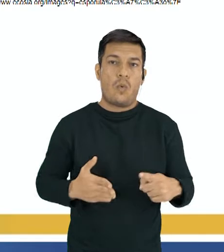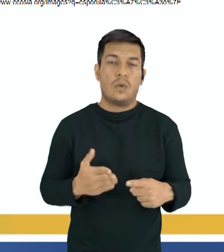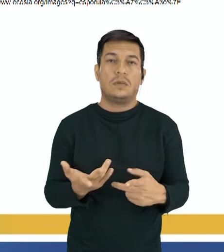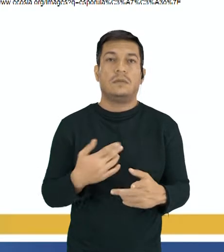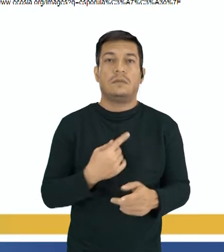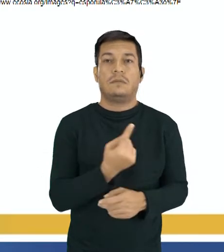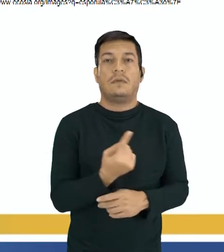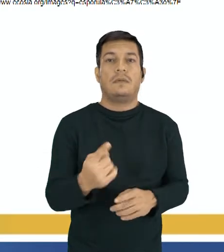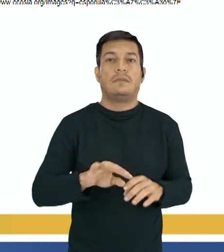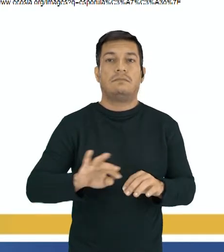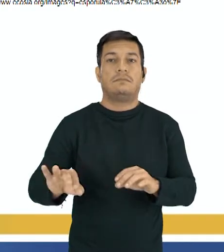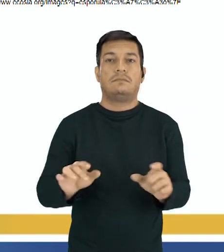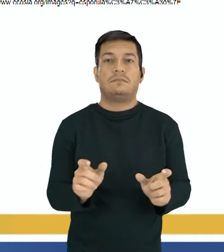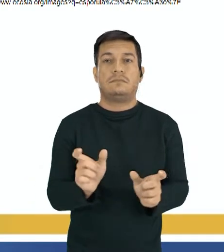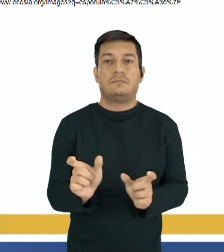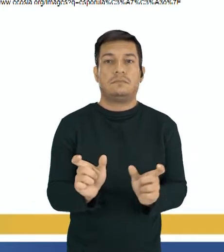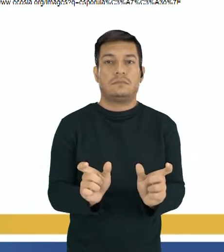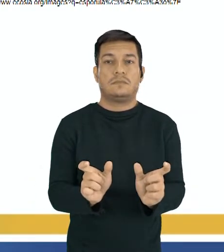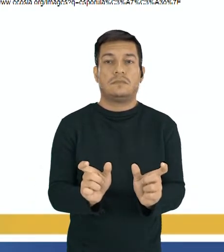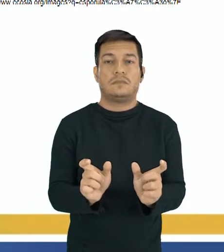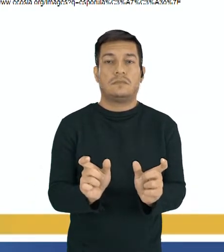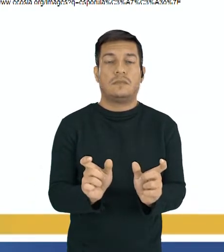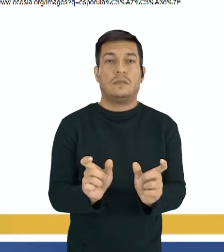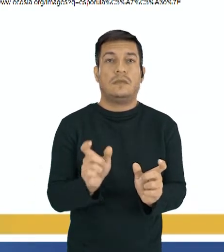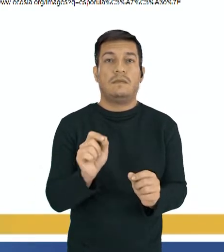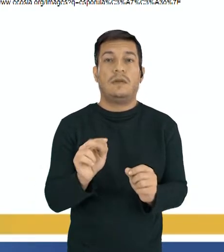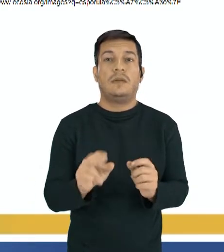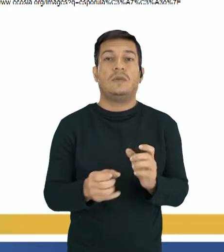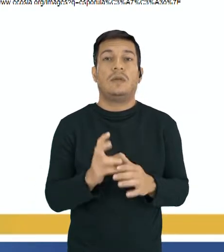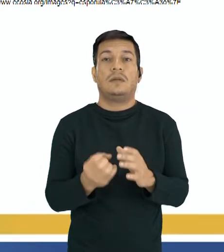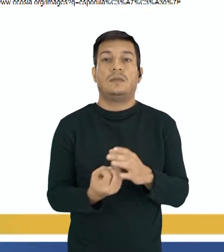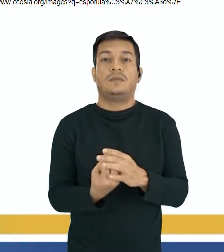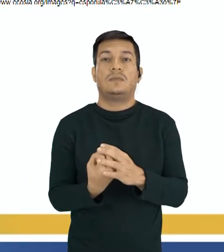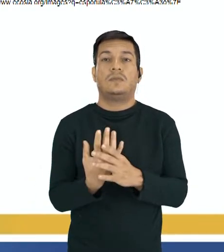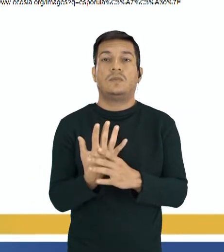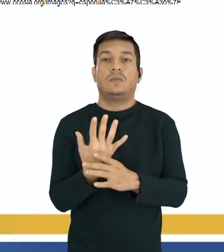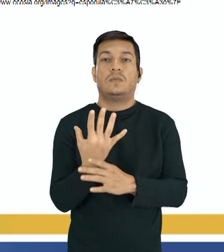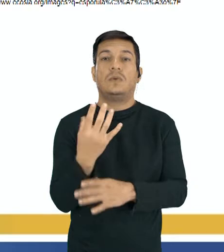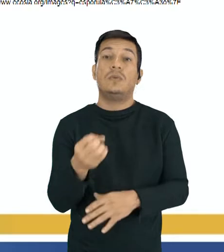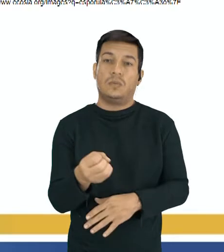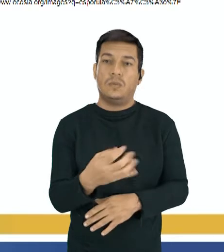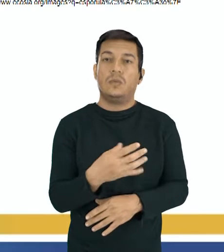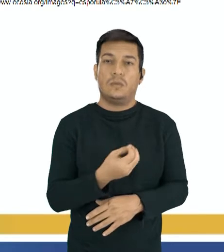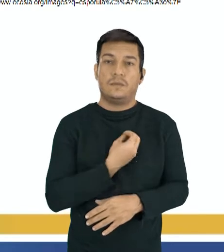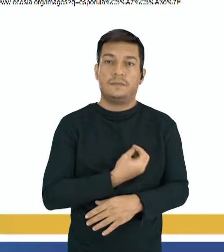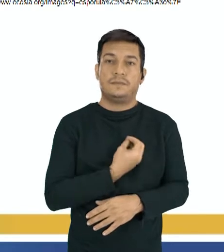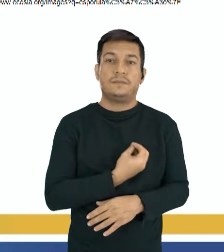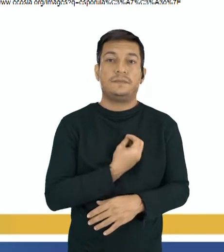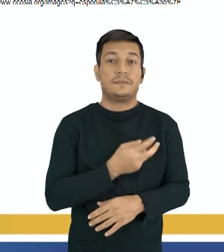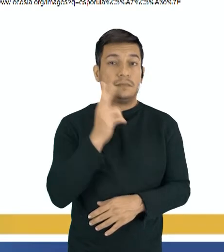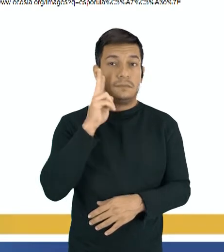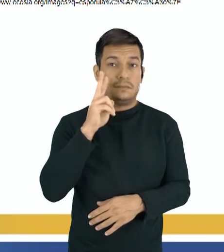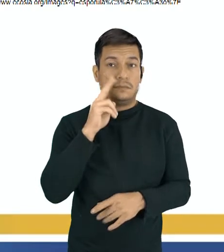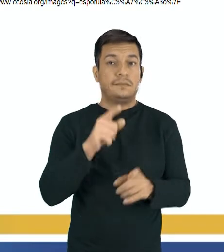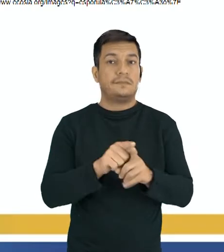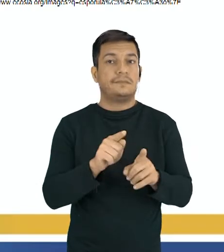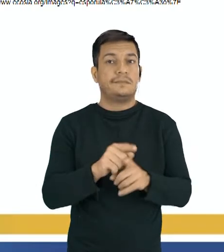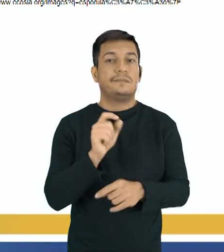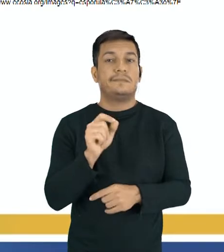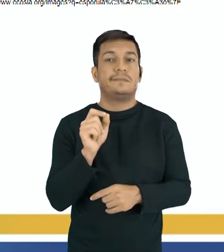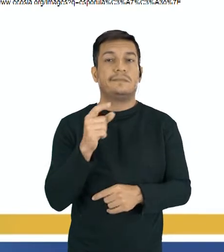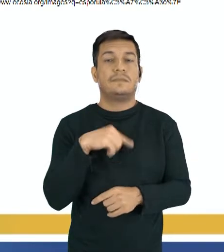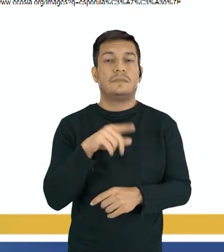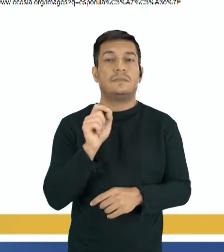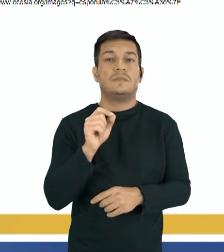cada uma dessas partes que são formadas pela lesão vão dar origem a um novo indivíduo. Lembrando que esses indivíduos eles